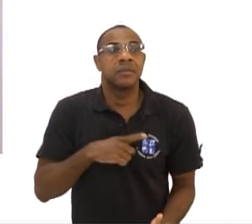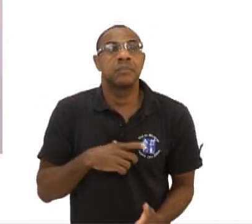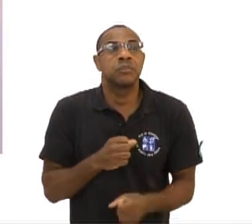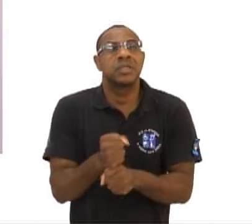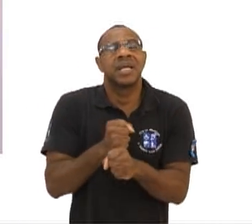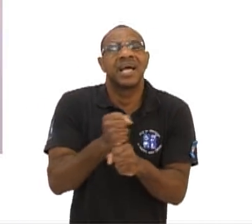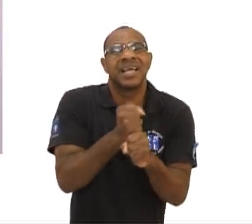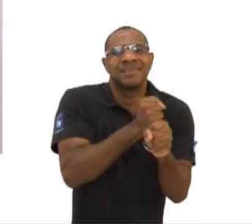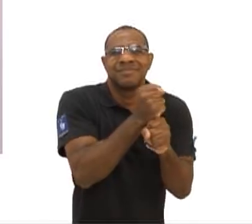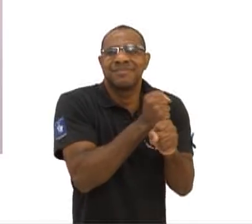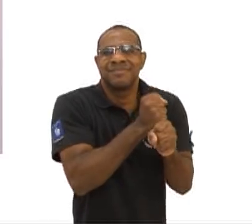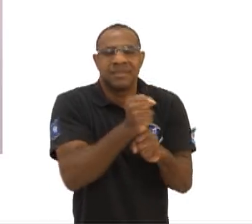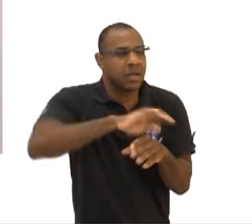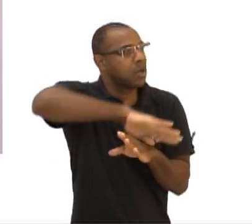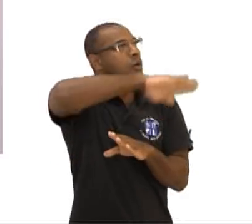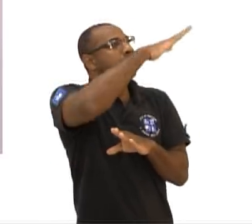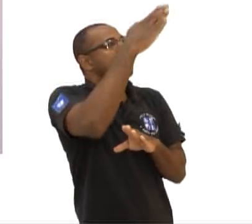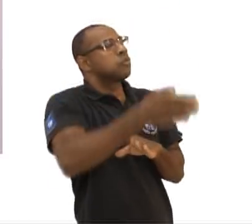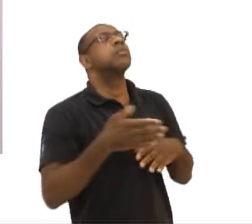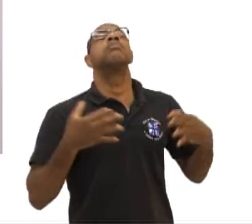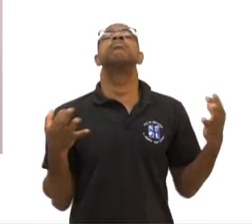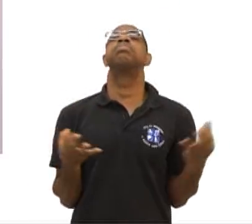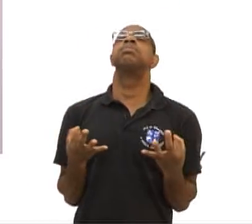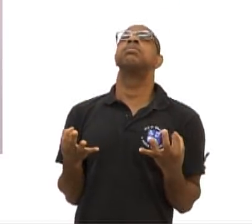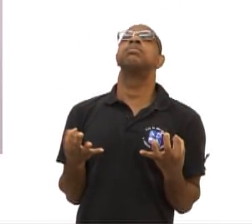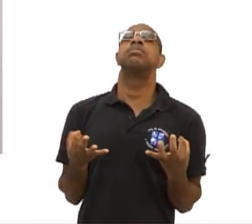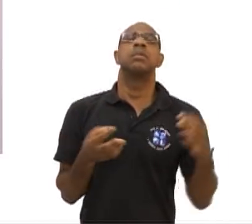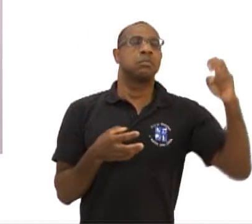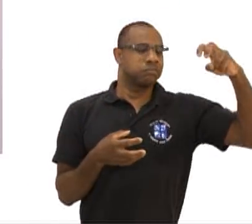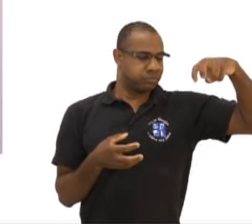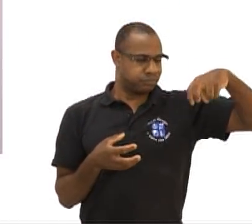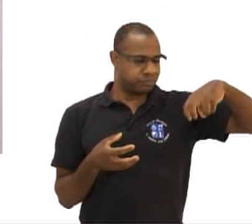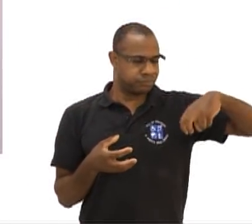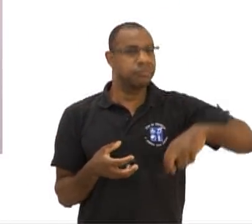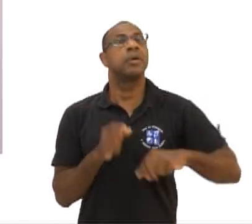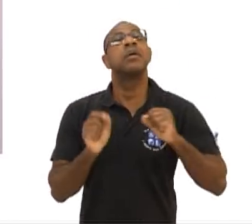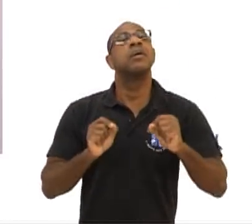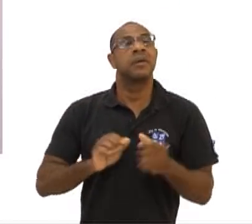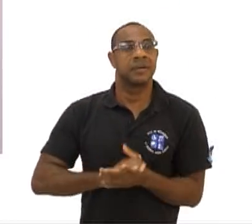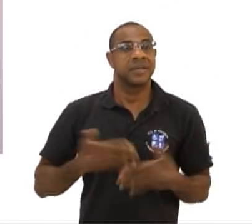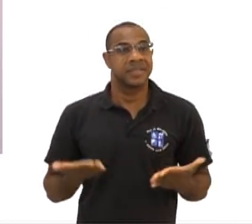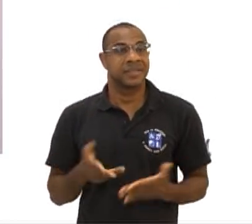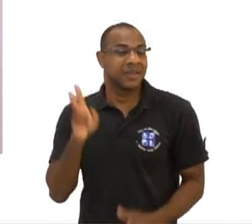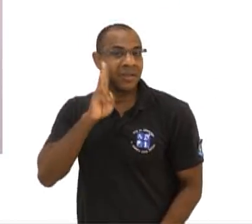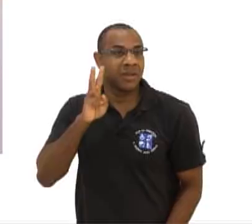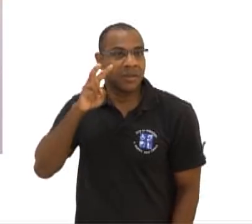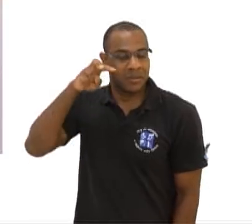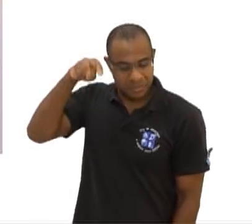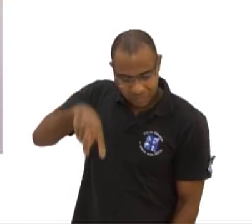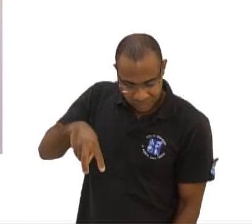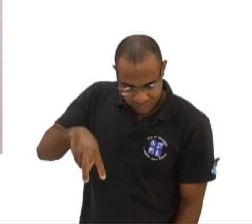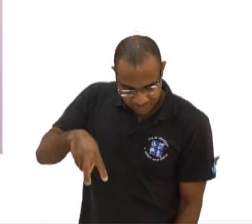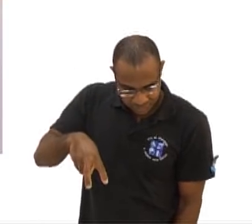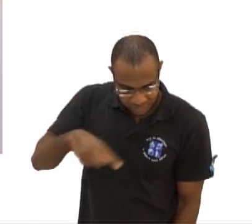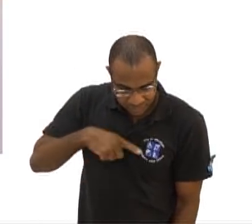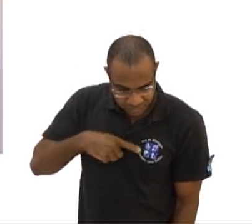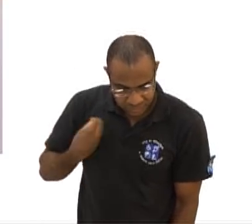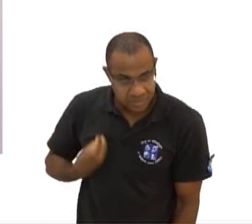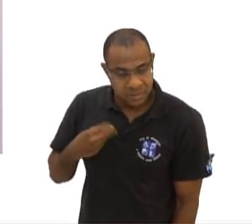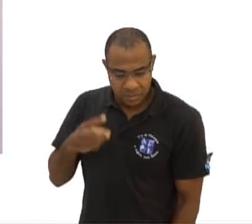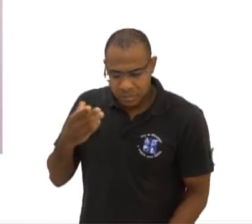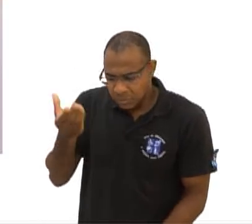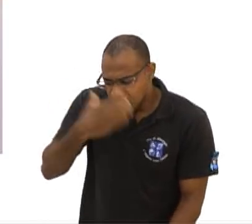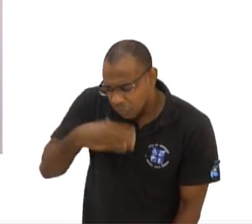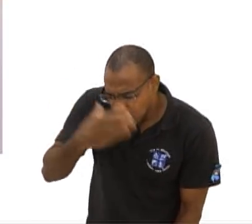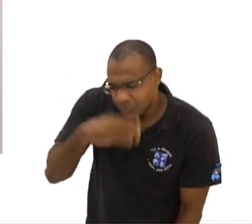anos no alto de uma montanha meditando, desceu para o ritual de dar o nome. Quando ele olhou para o príncipe que ali estava,